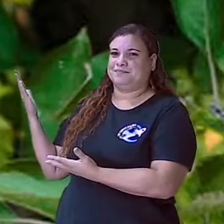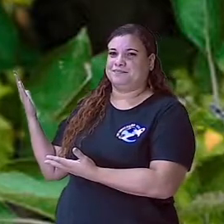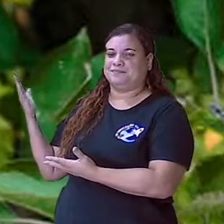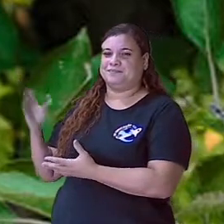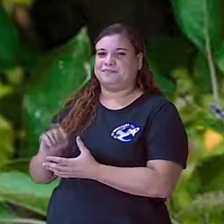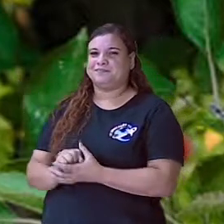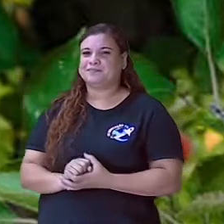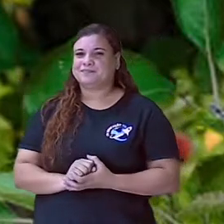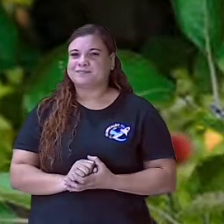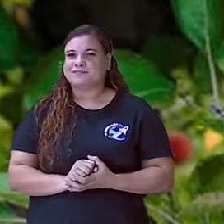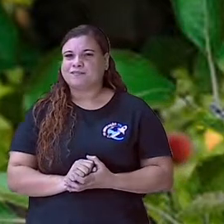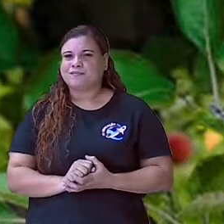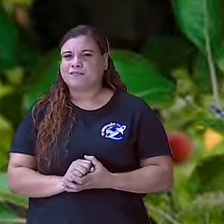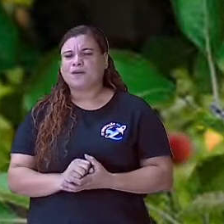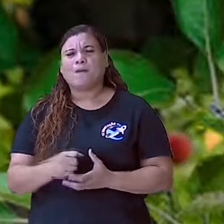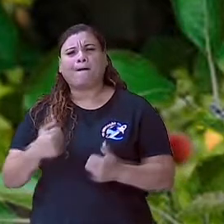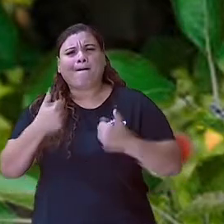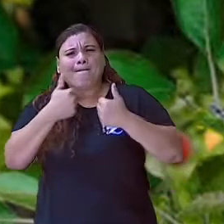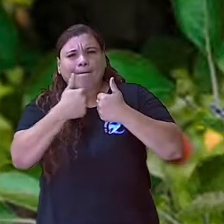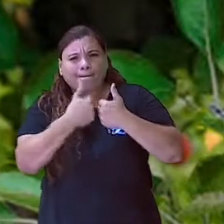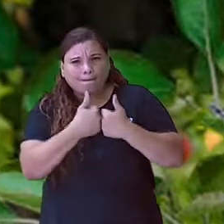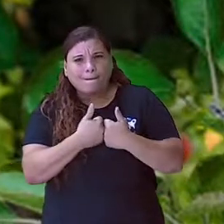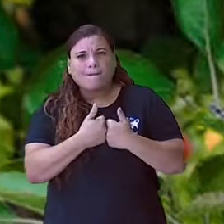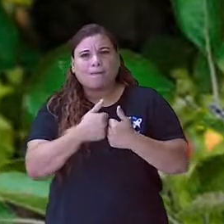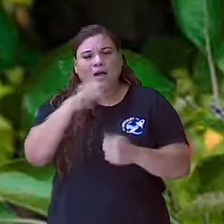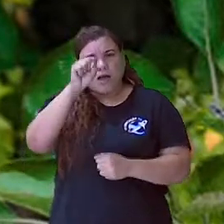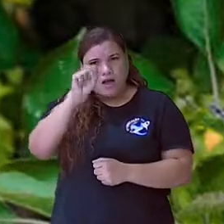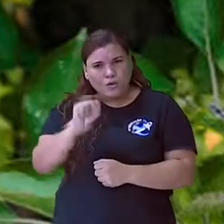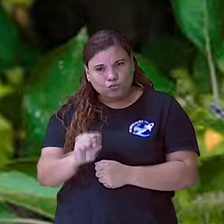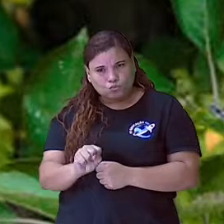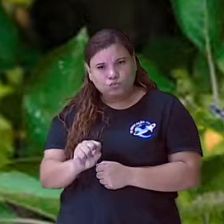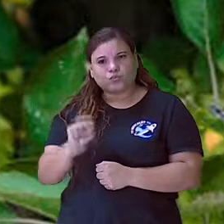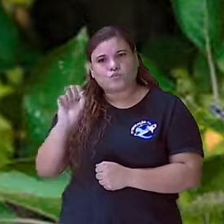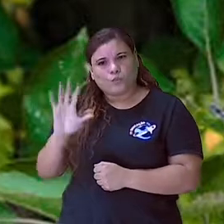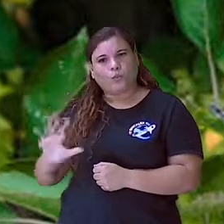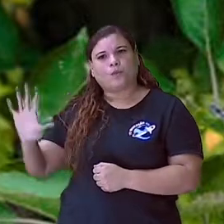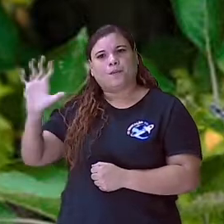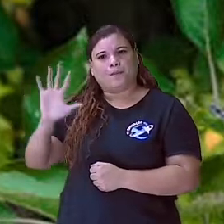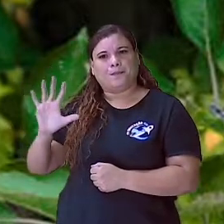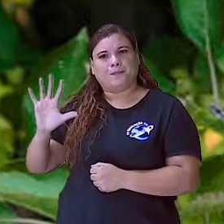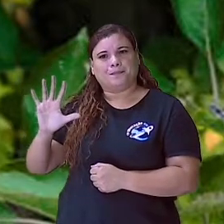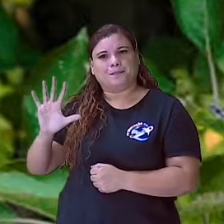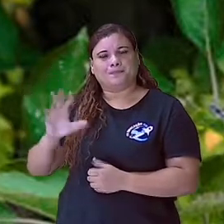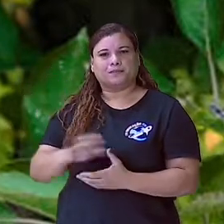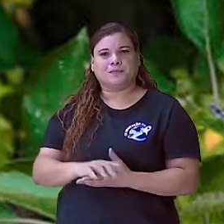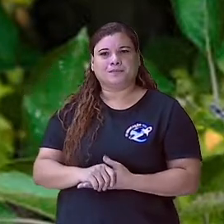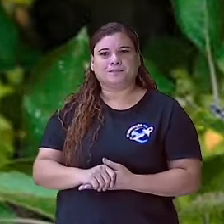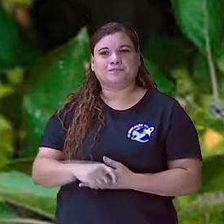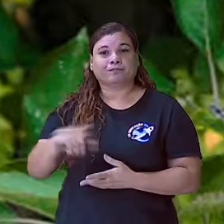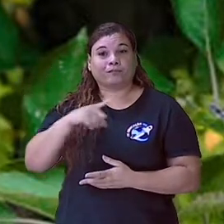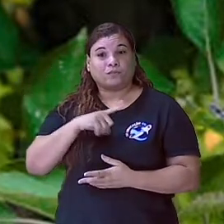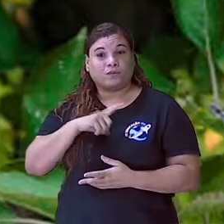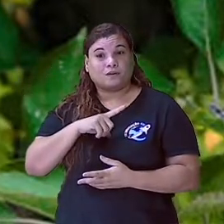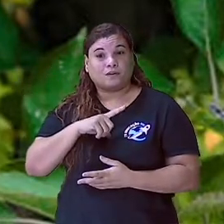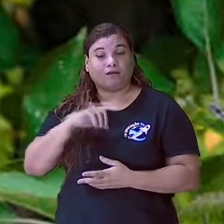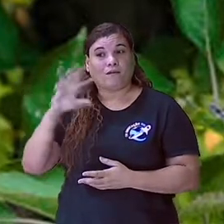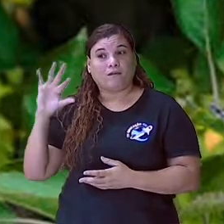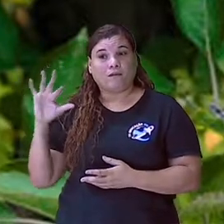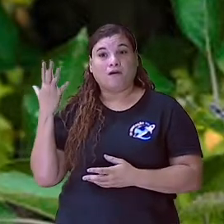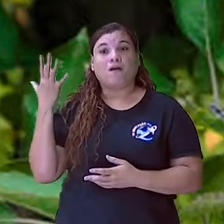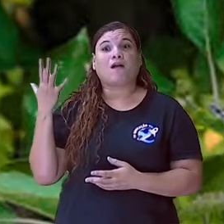próximo do sul da Europa, tá? Na Europa temperada, não posso esquecer disso, que tem um outro clima no sul da